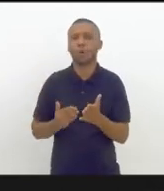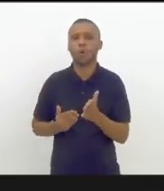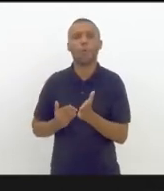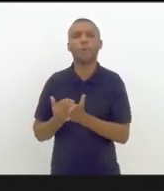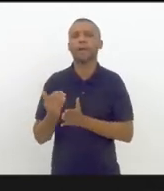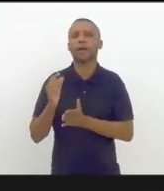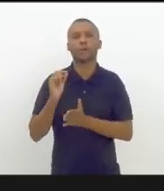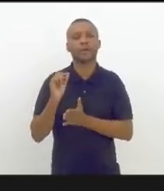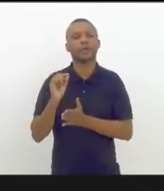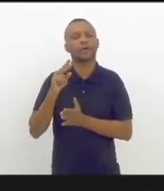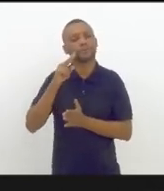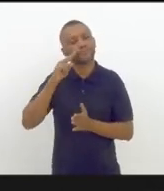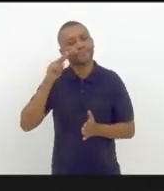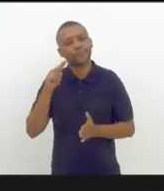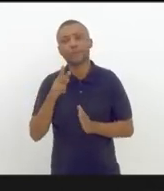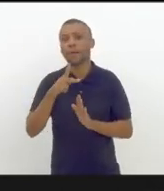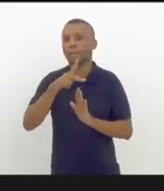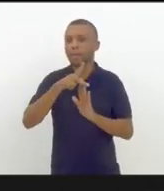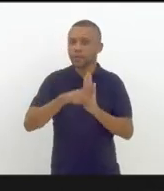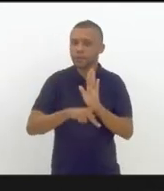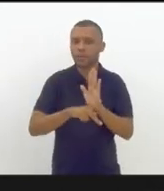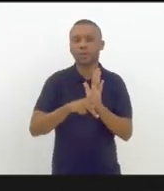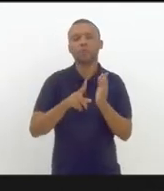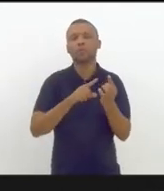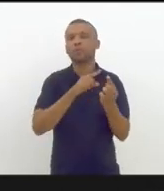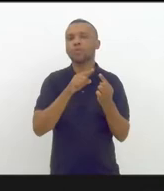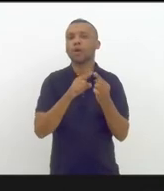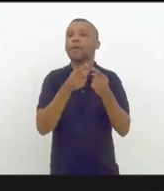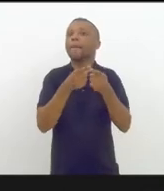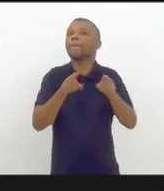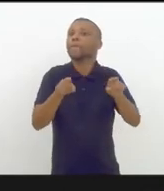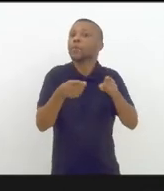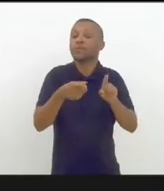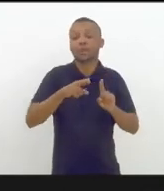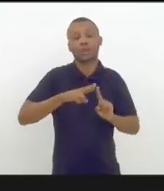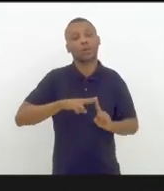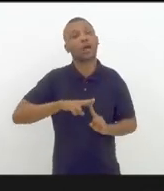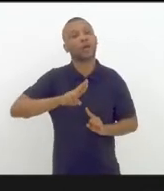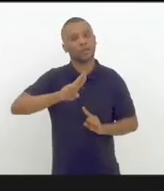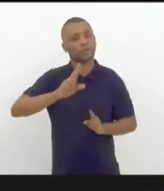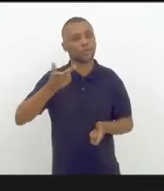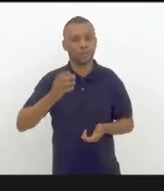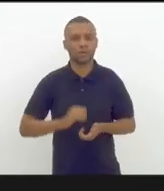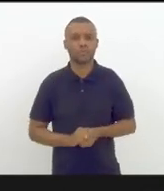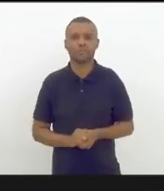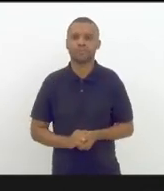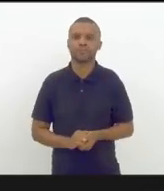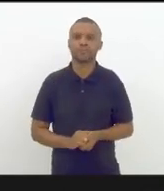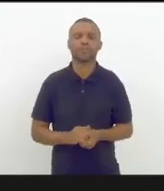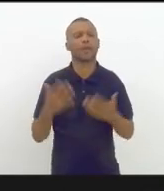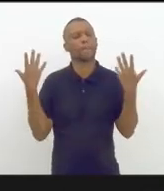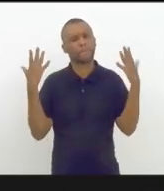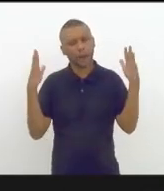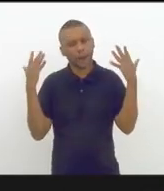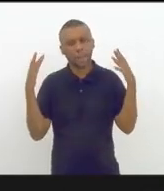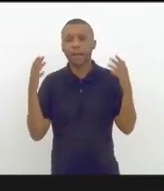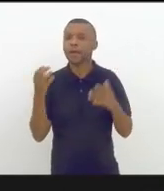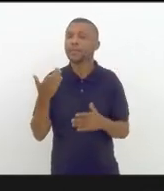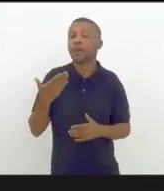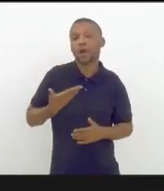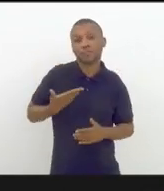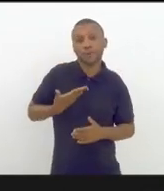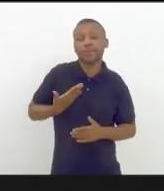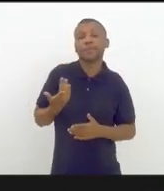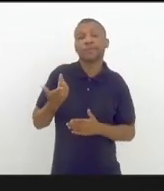que passa a considerar o projeto para a música religiosa. Eu quero parabenizar ao meu colega que fez